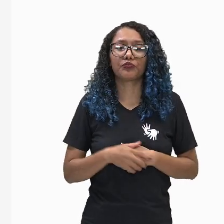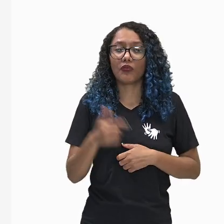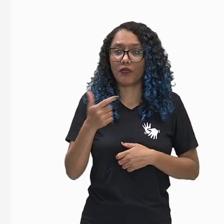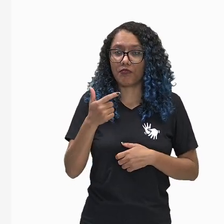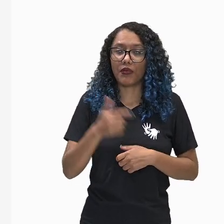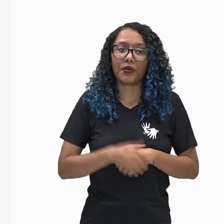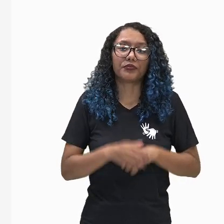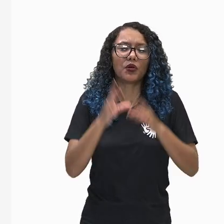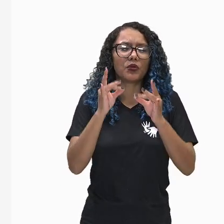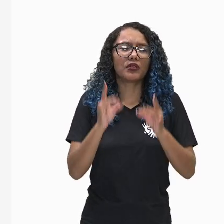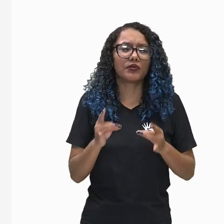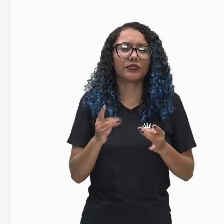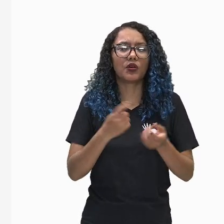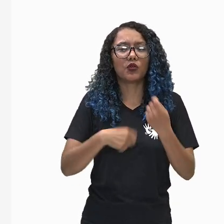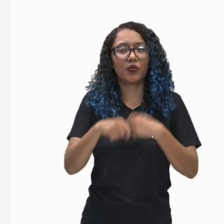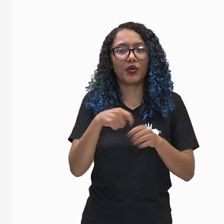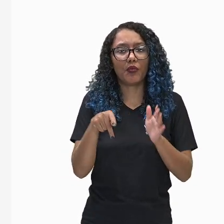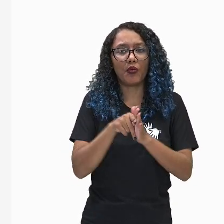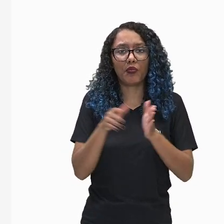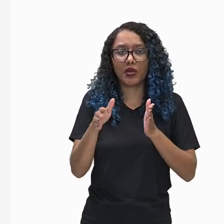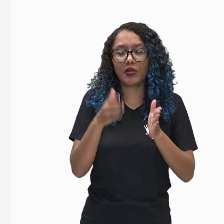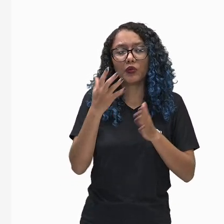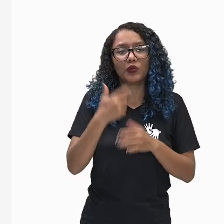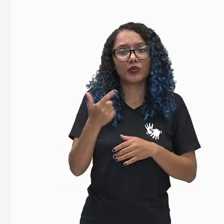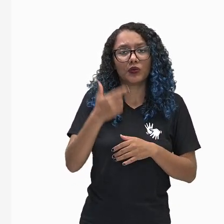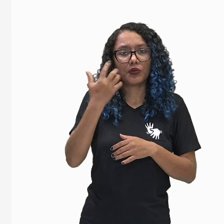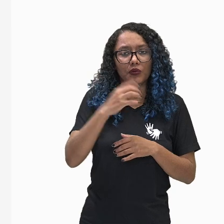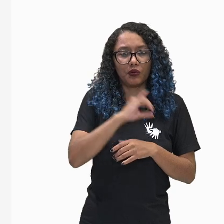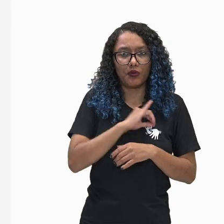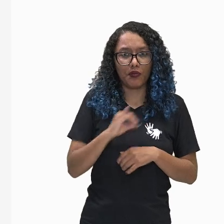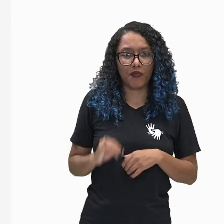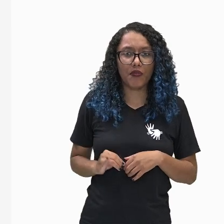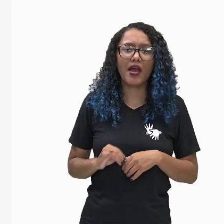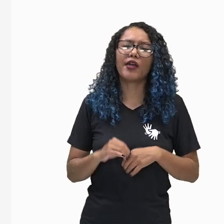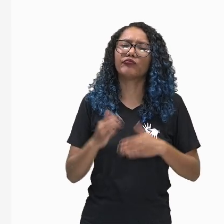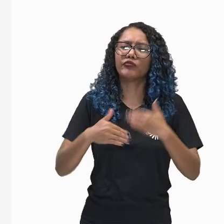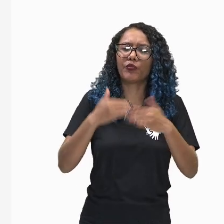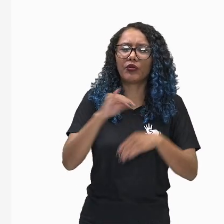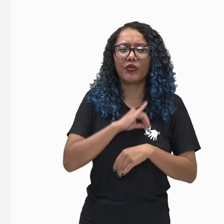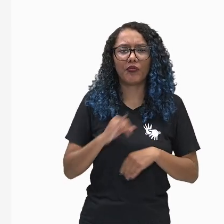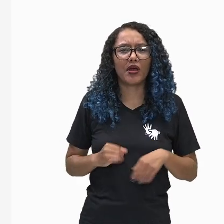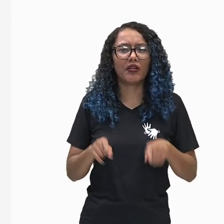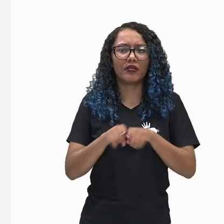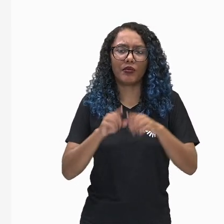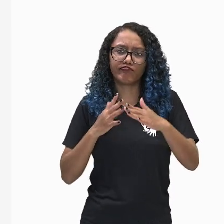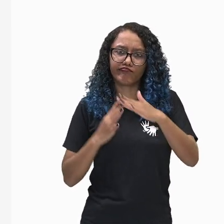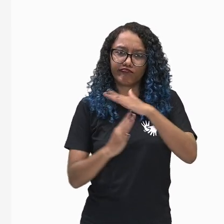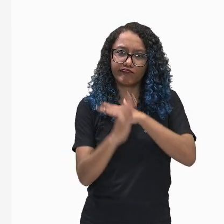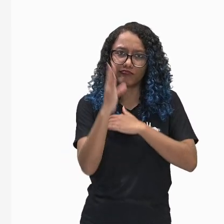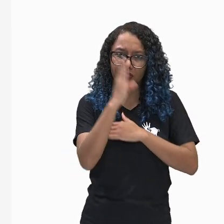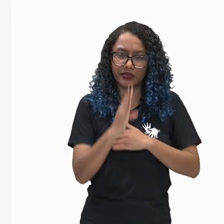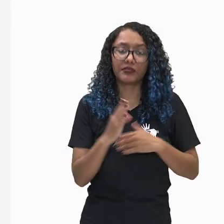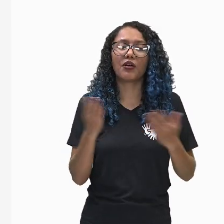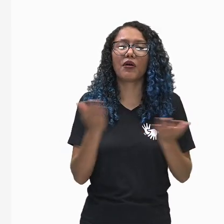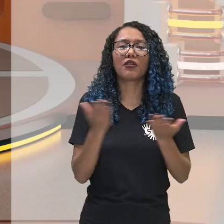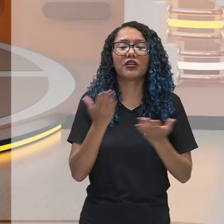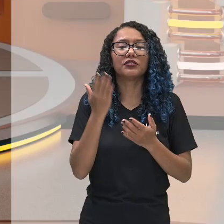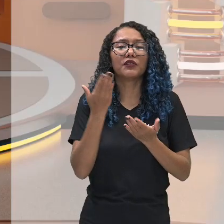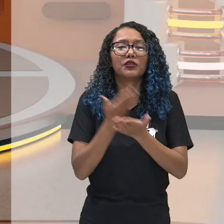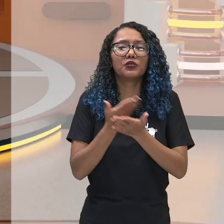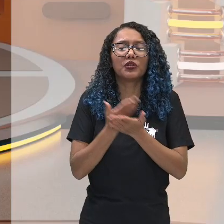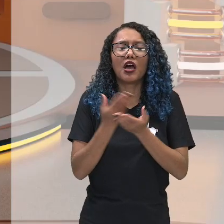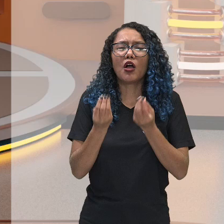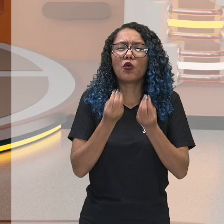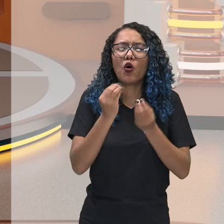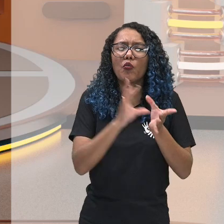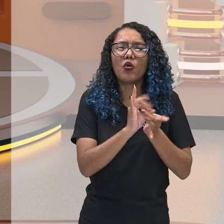Detalhamento, economia do Segundo Reinado, modernização do Império, imigrantes no Brasil. A gente vai adentrar então o